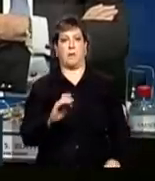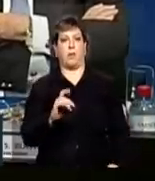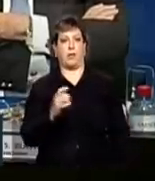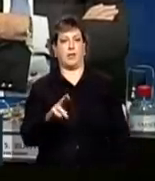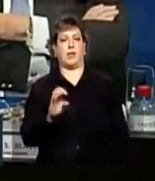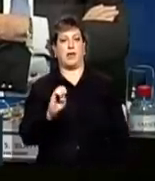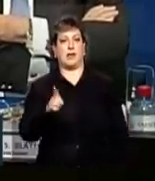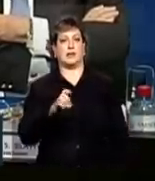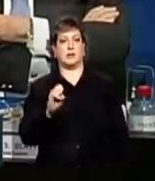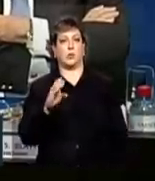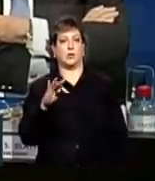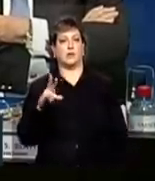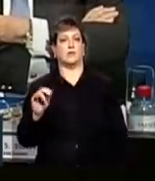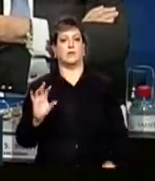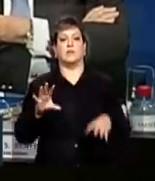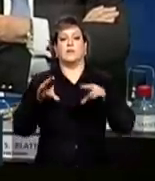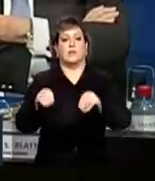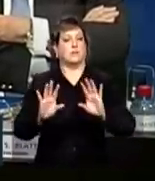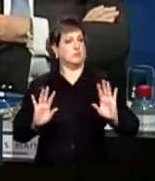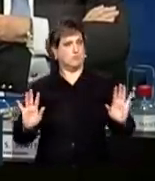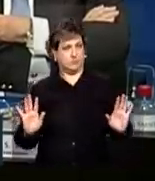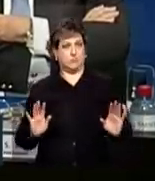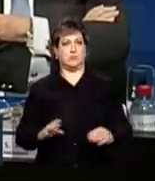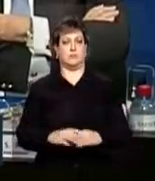Executivo interceda.